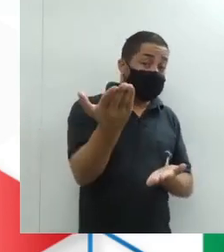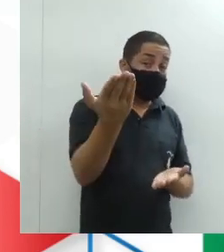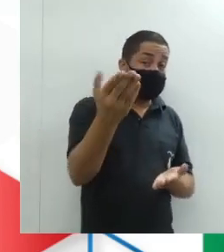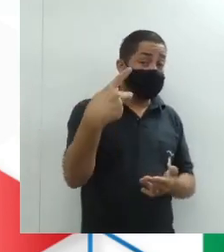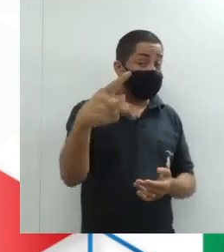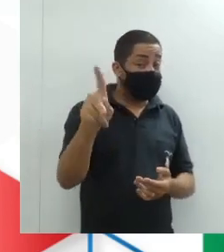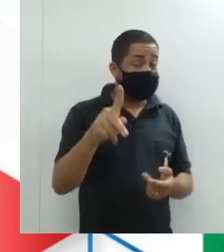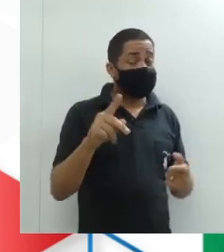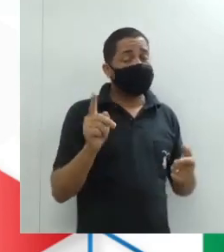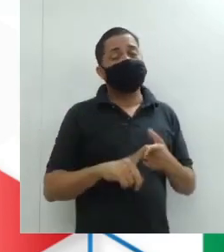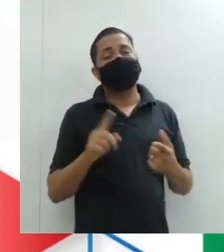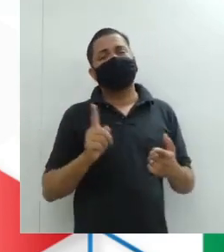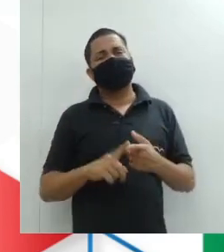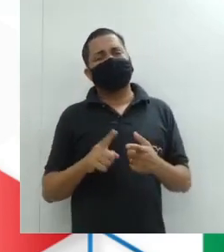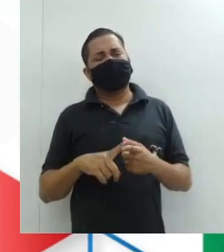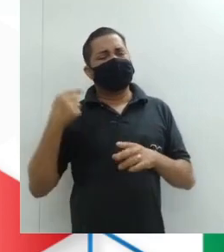possível